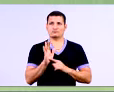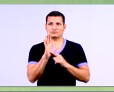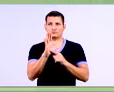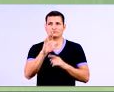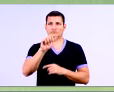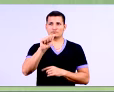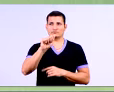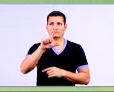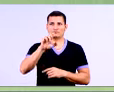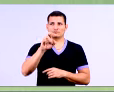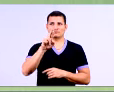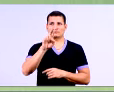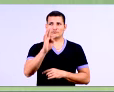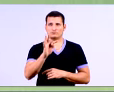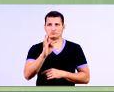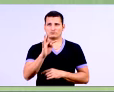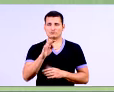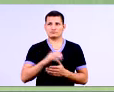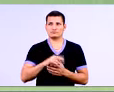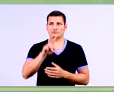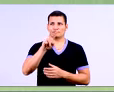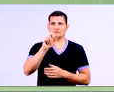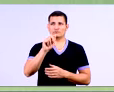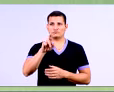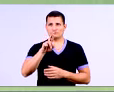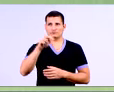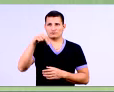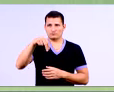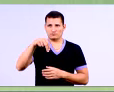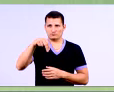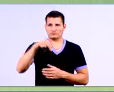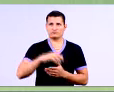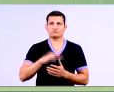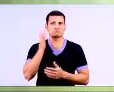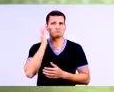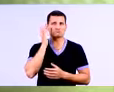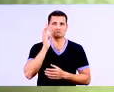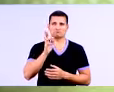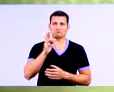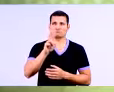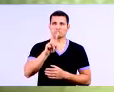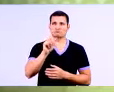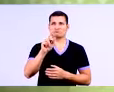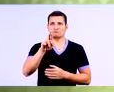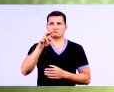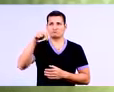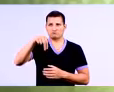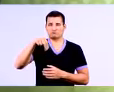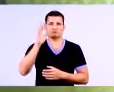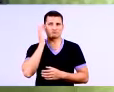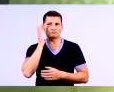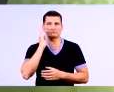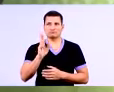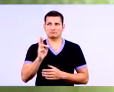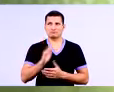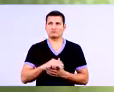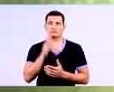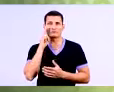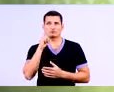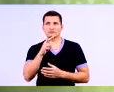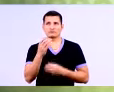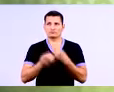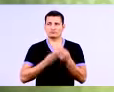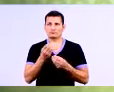n. Quem é a variável n? A variável n eu não sei quem é. Então, vamos ver como